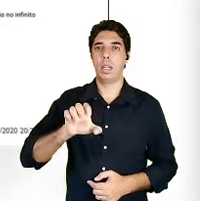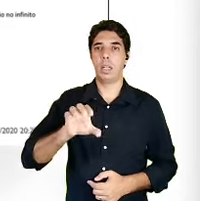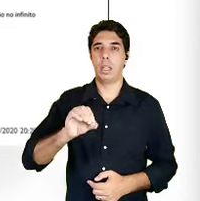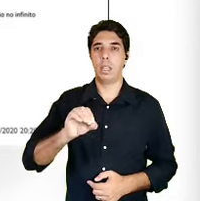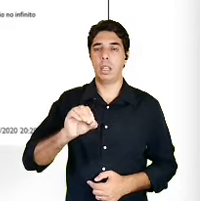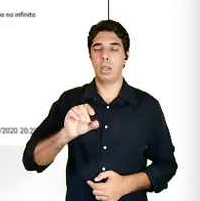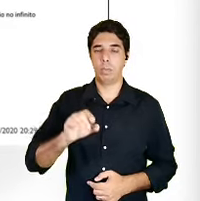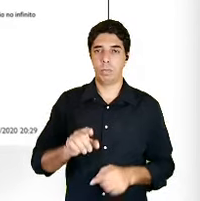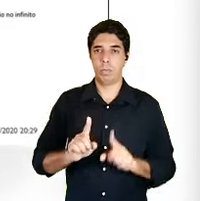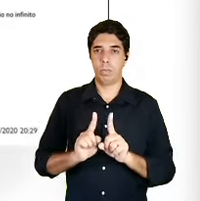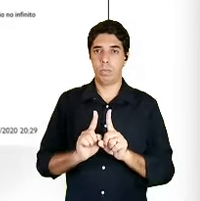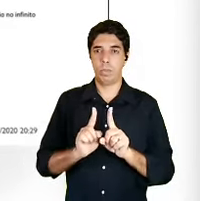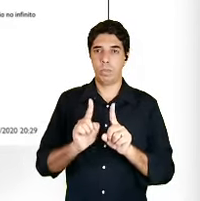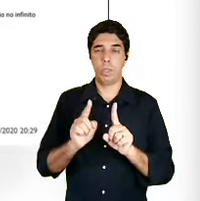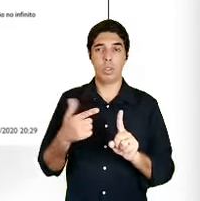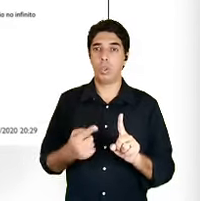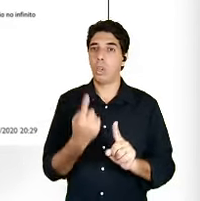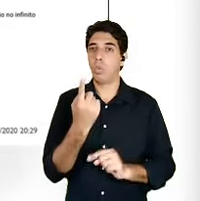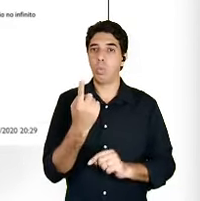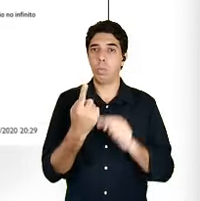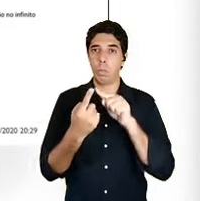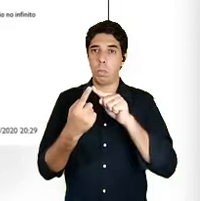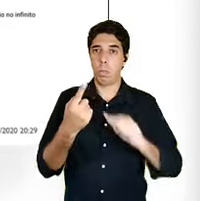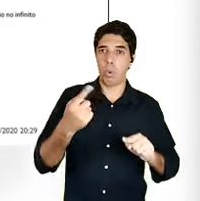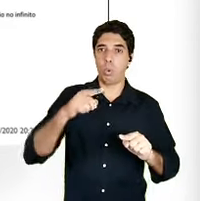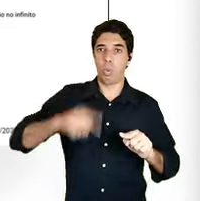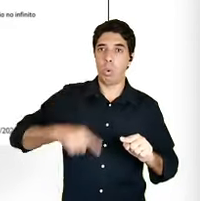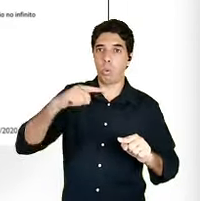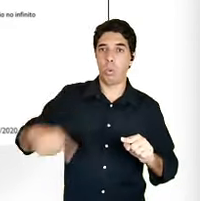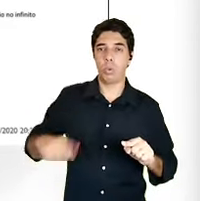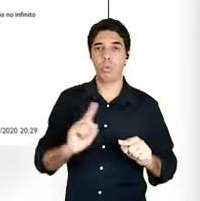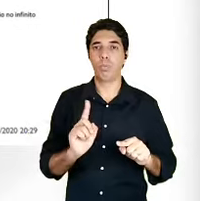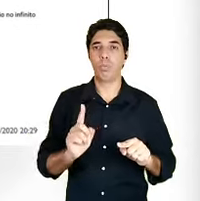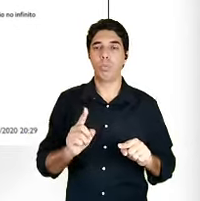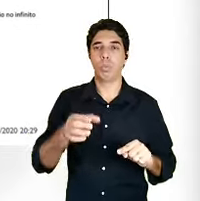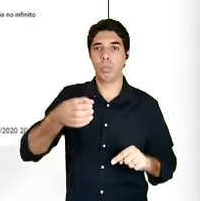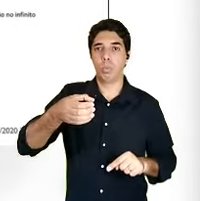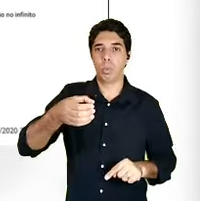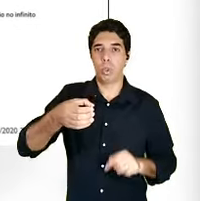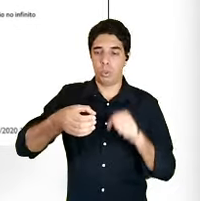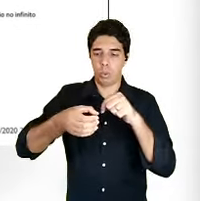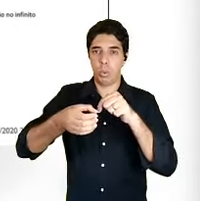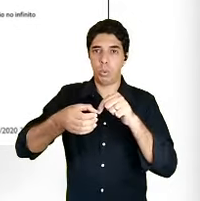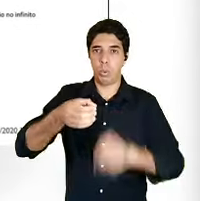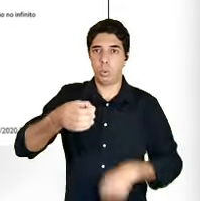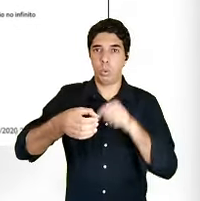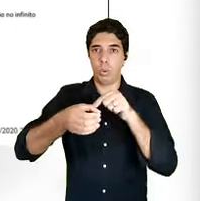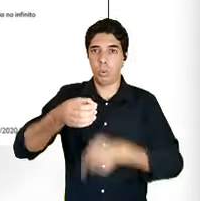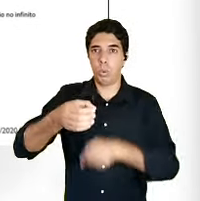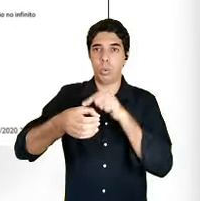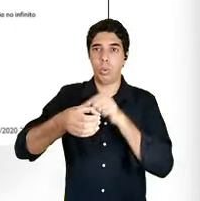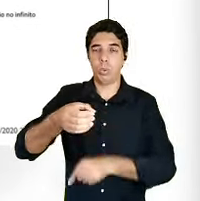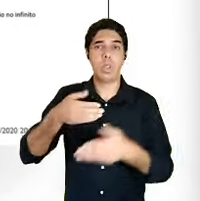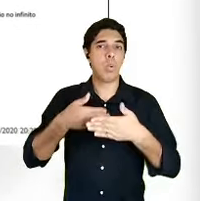paralelos. Eles não incidem através de um centro de projeção, que é um ponto. O centro de projeção deles está